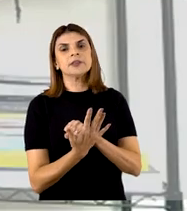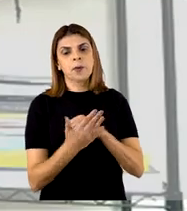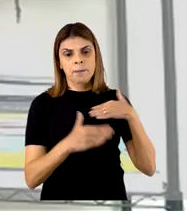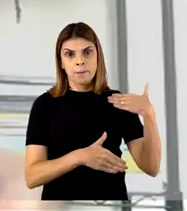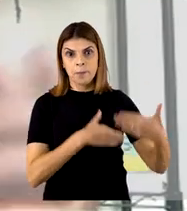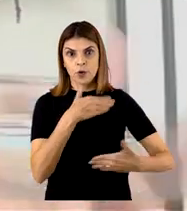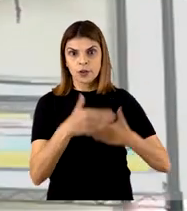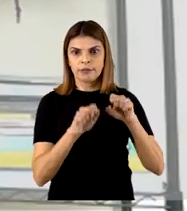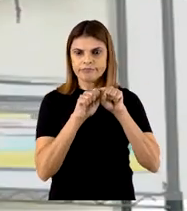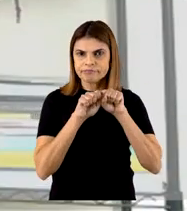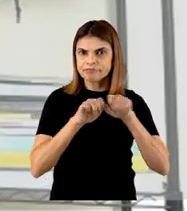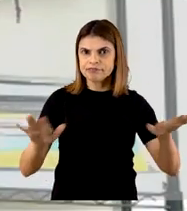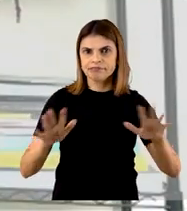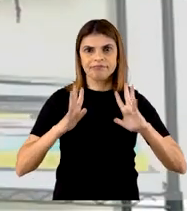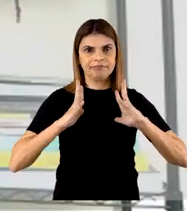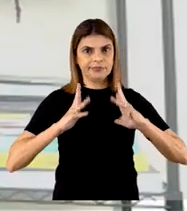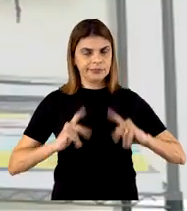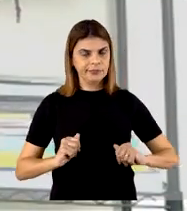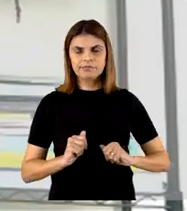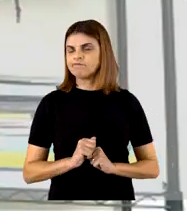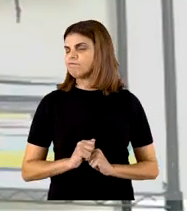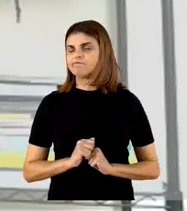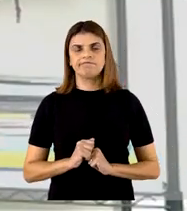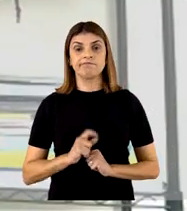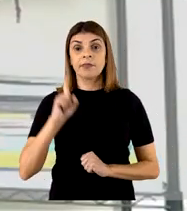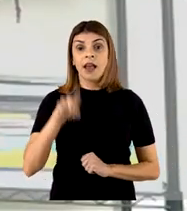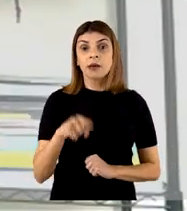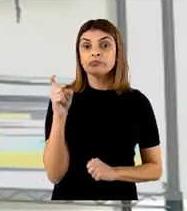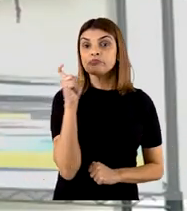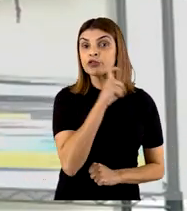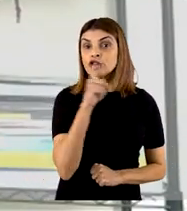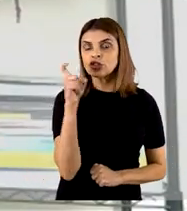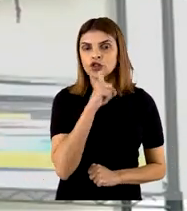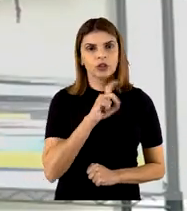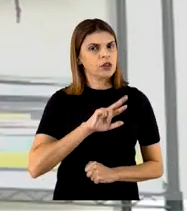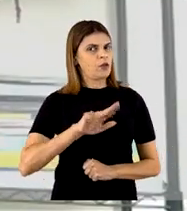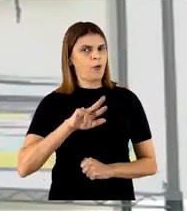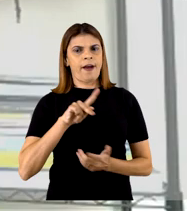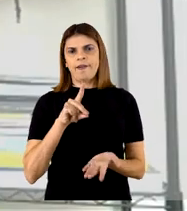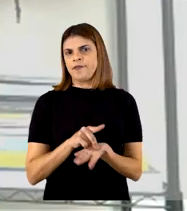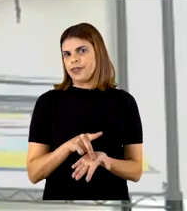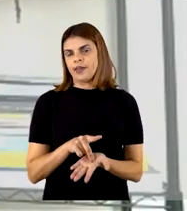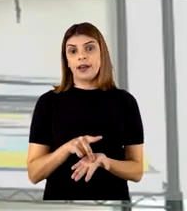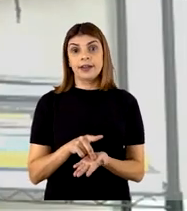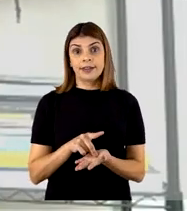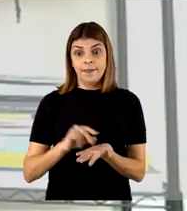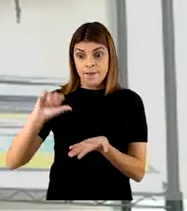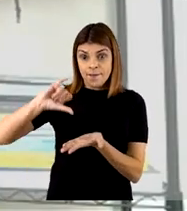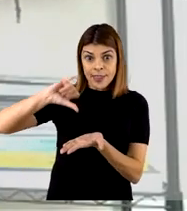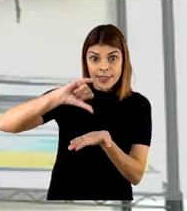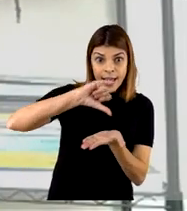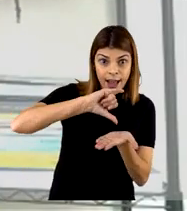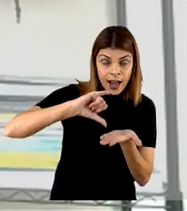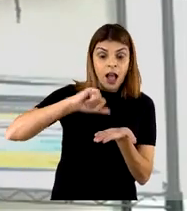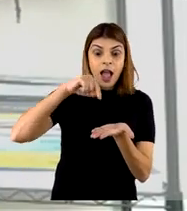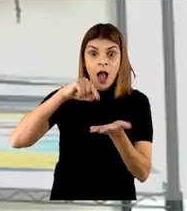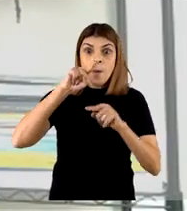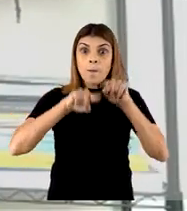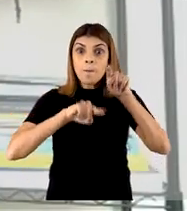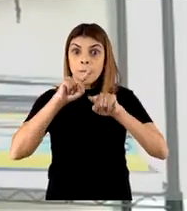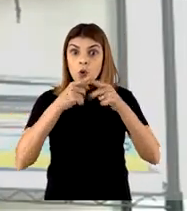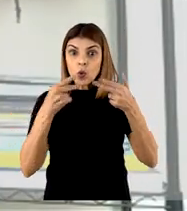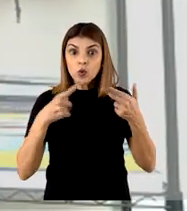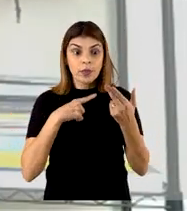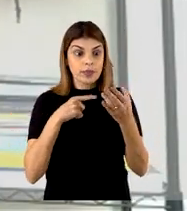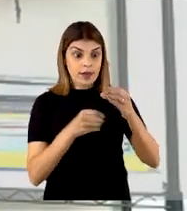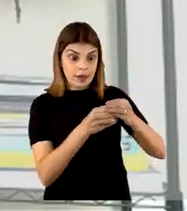por um processo de asepsia. Isso não é verdade. O vinagre ele é um produto que